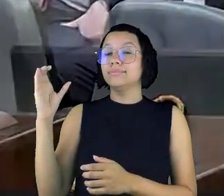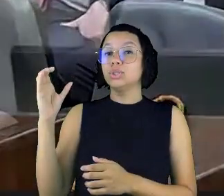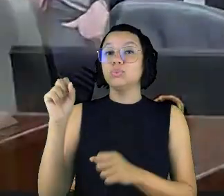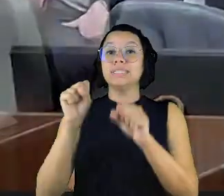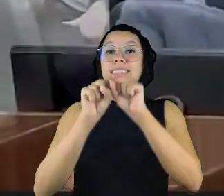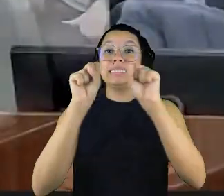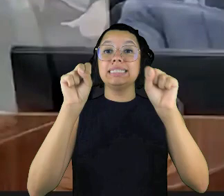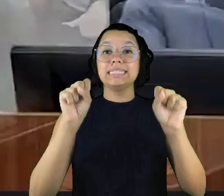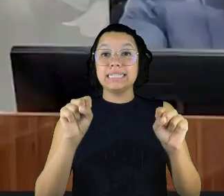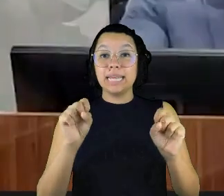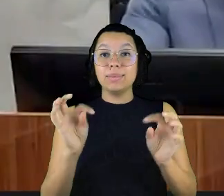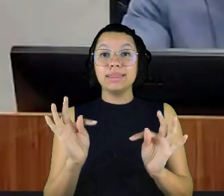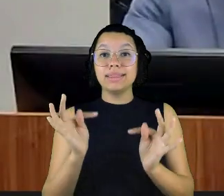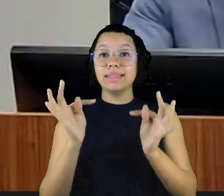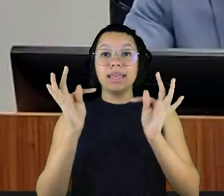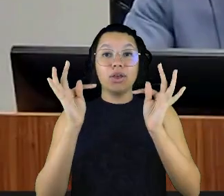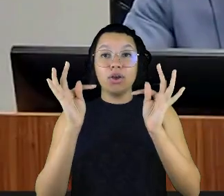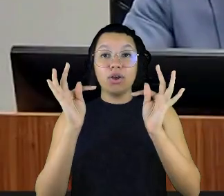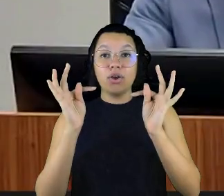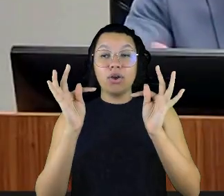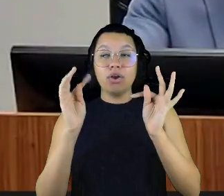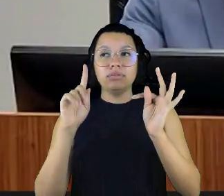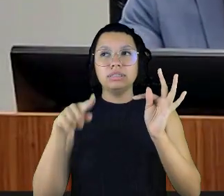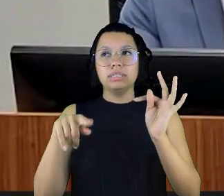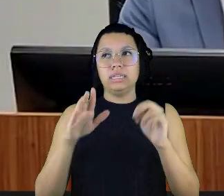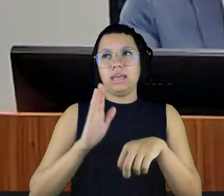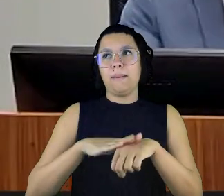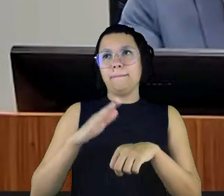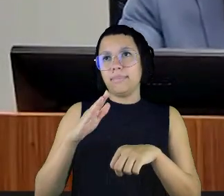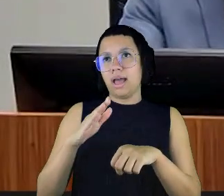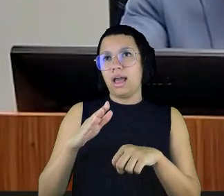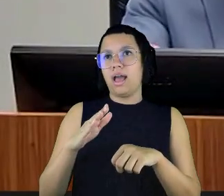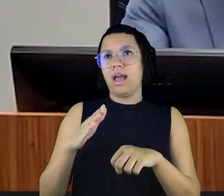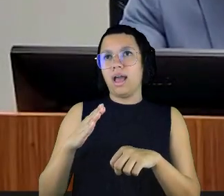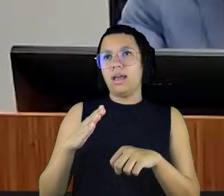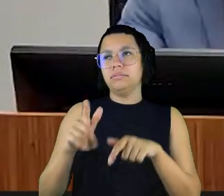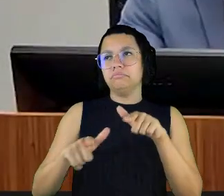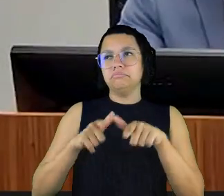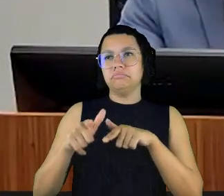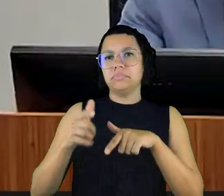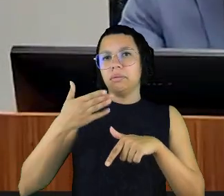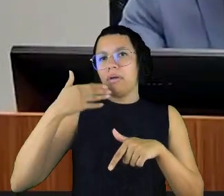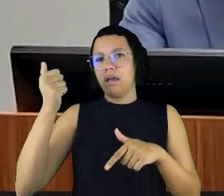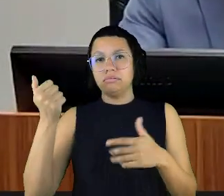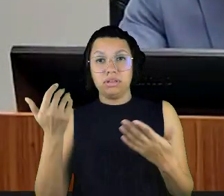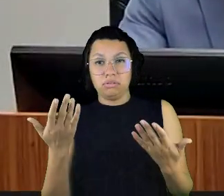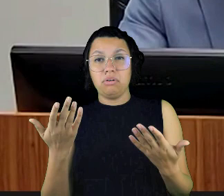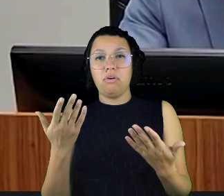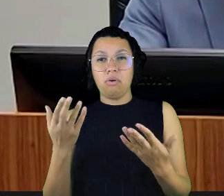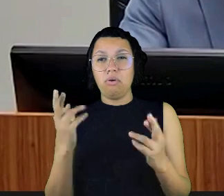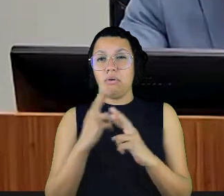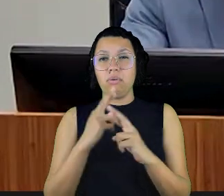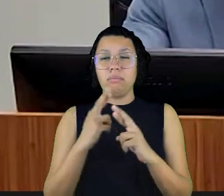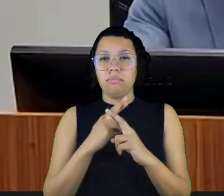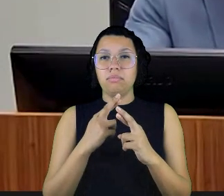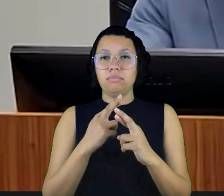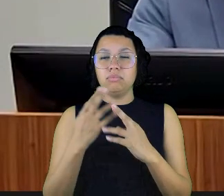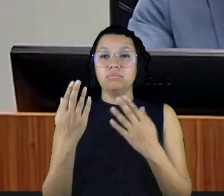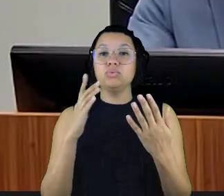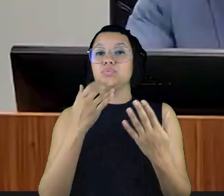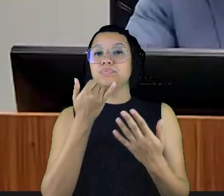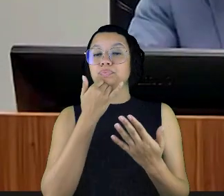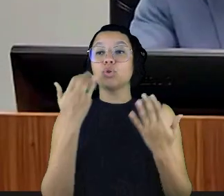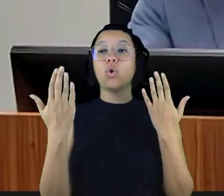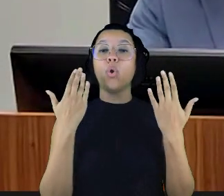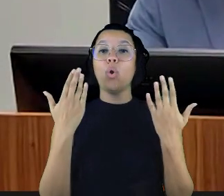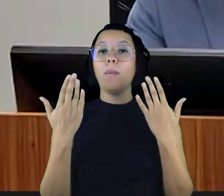seria mais eficiente que o sistema analógico, que é praticado pela central de astas públicas,